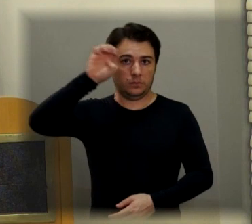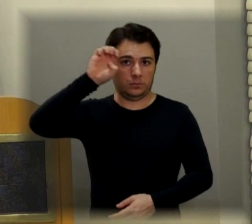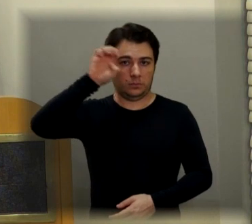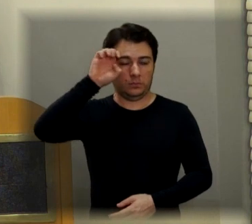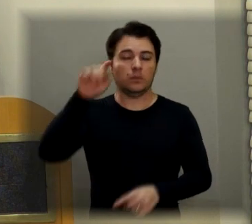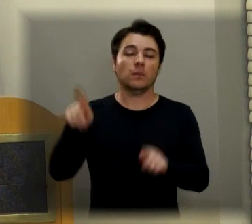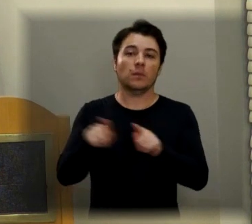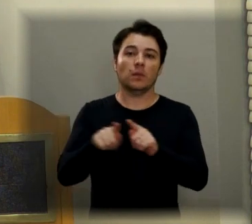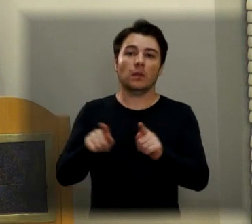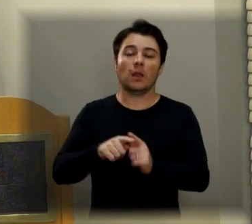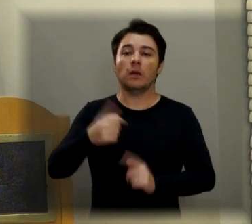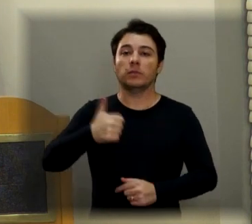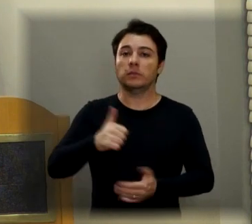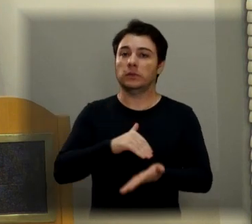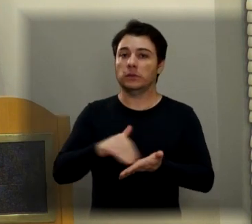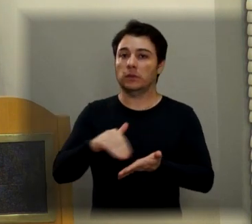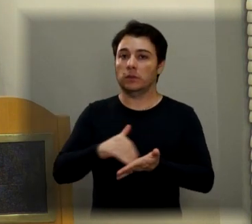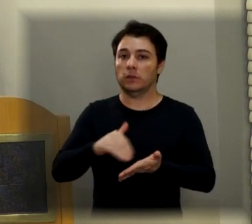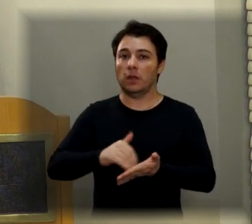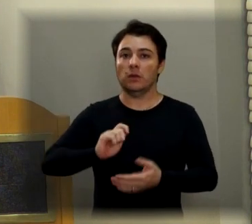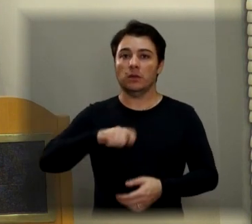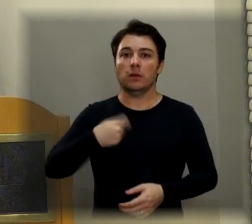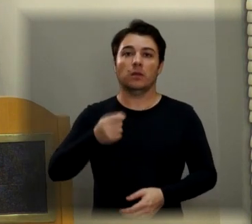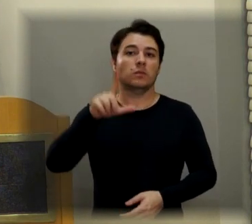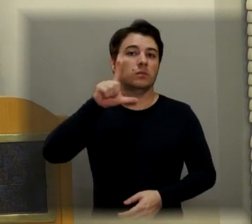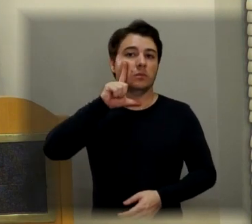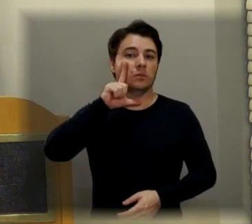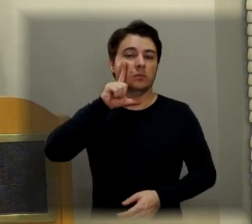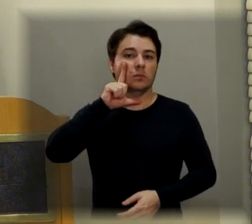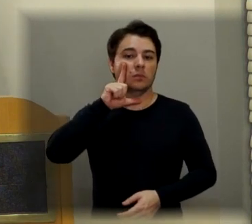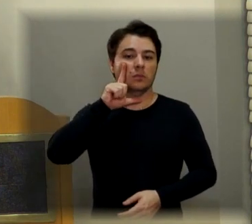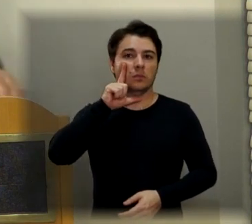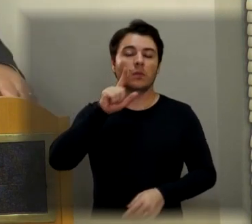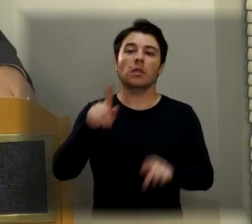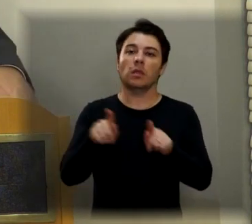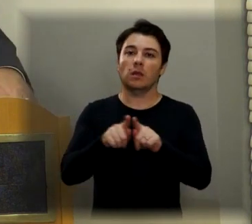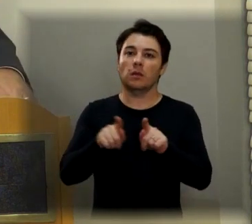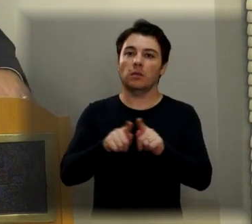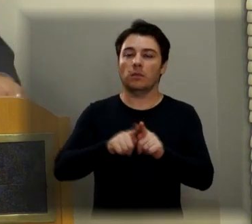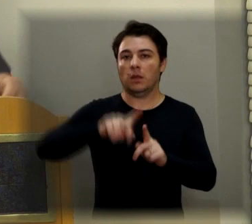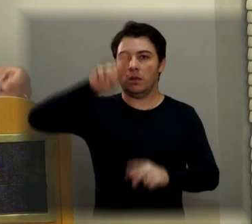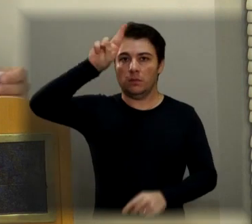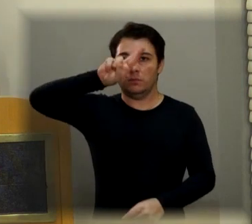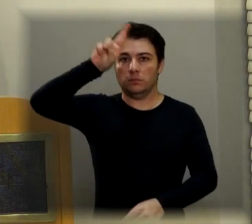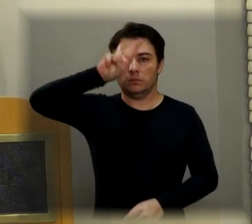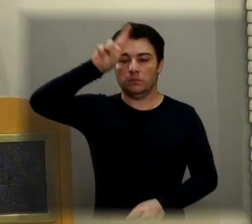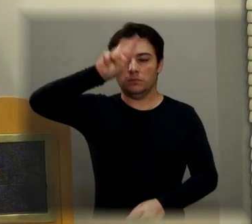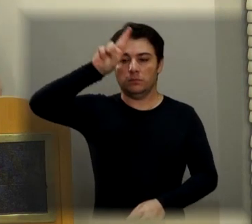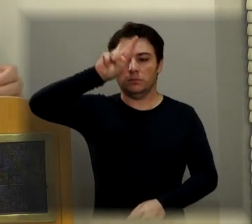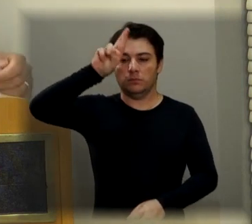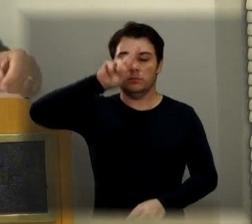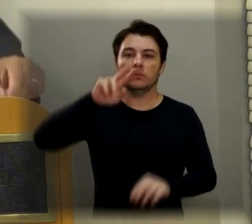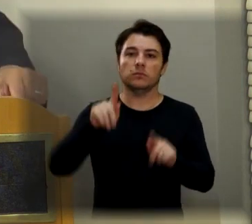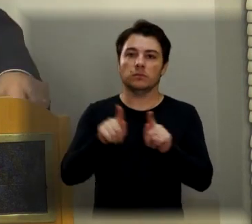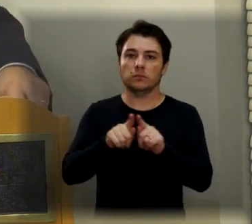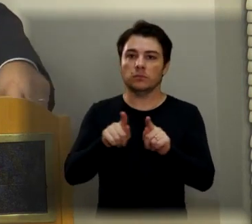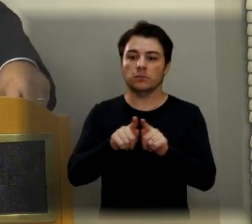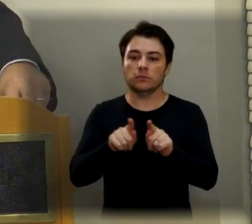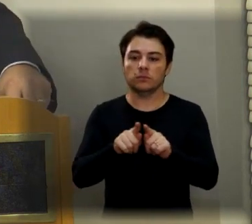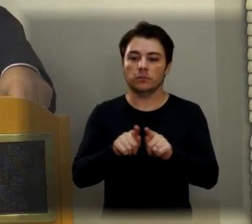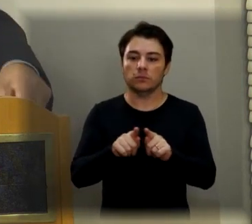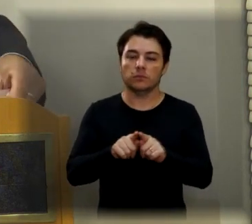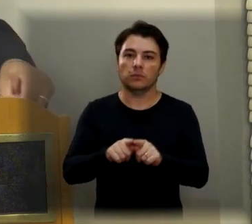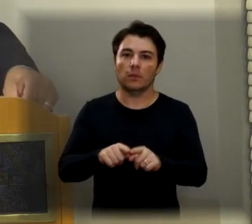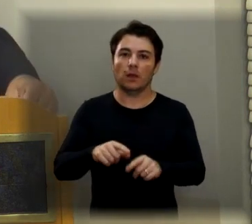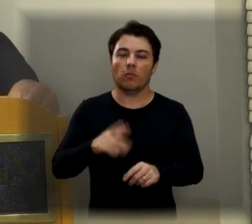do 1º secretário da mesa diretora Vereador Lucas Greco também do Vereador Rafael de Angeli presente também